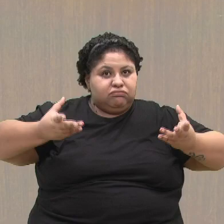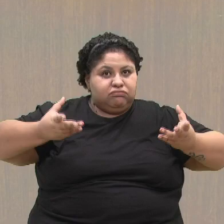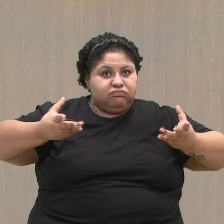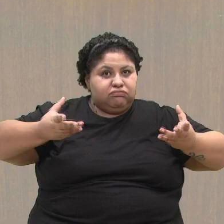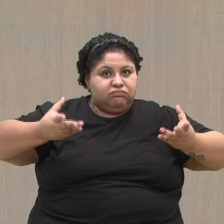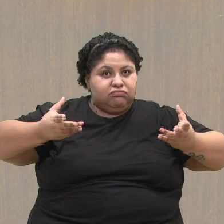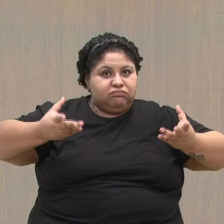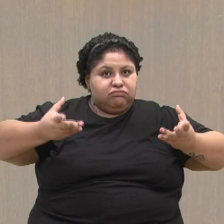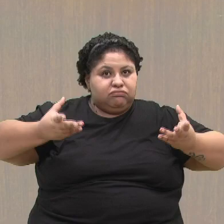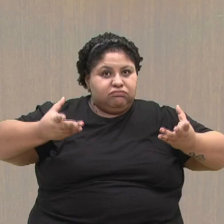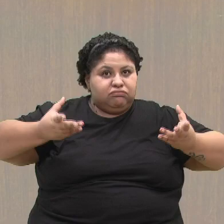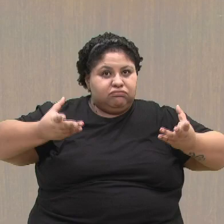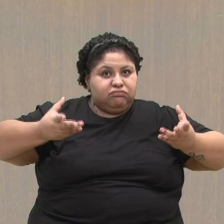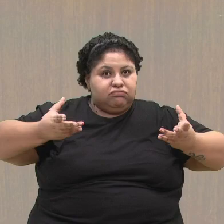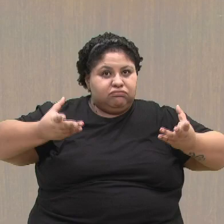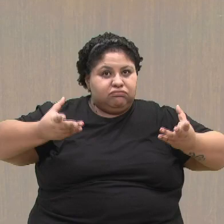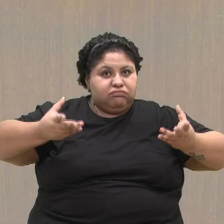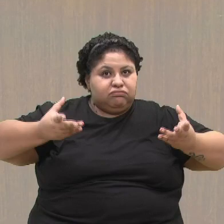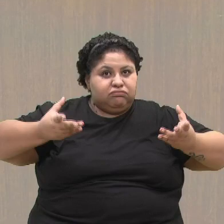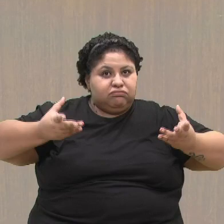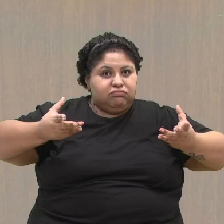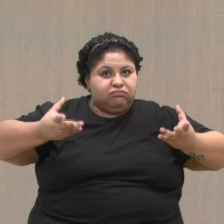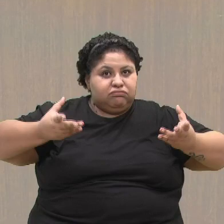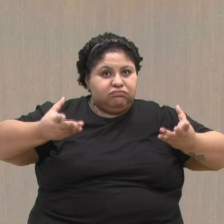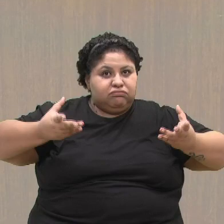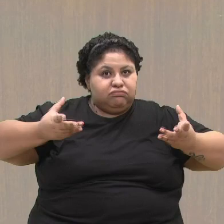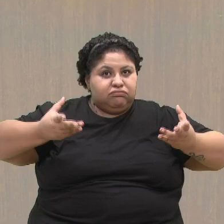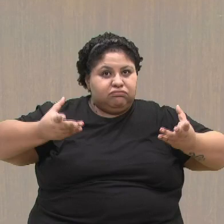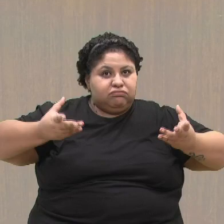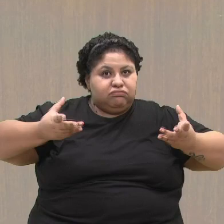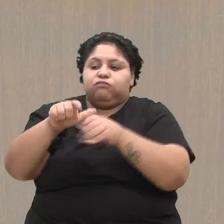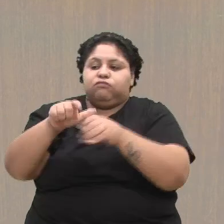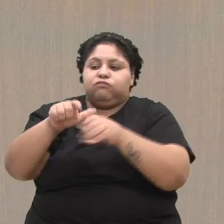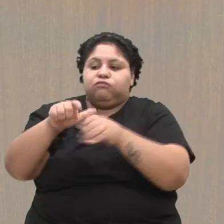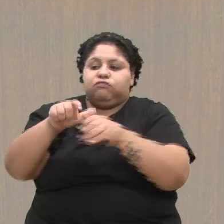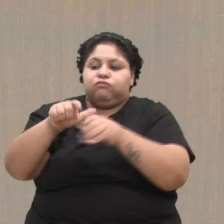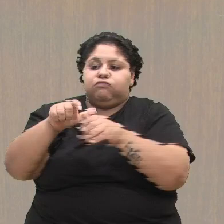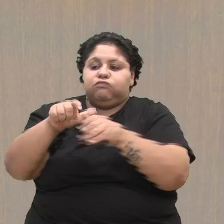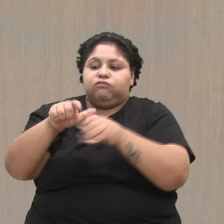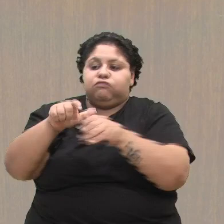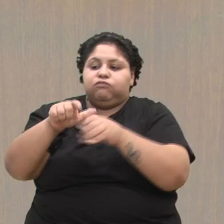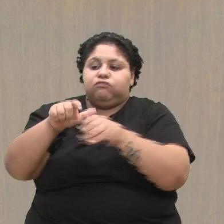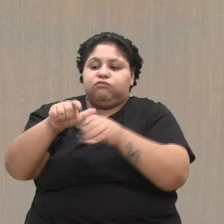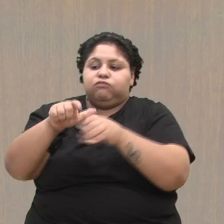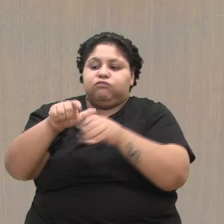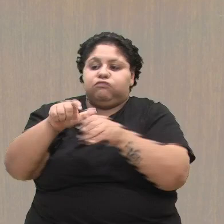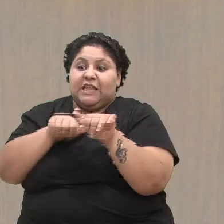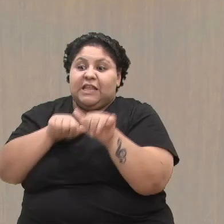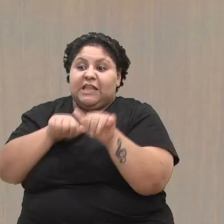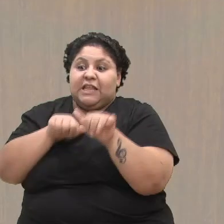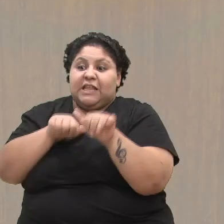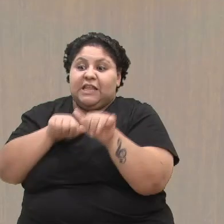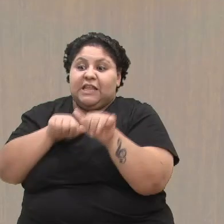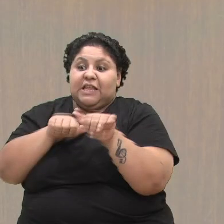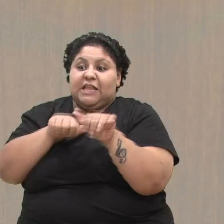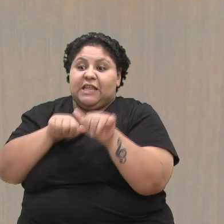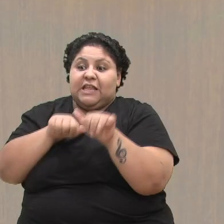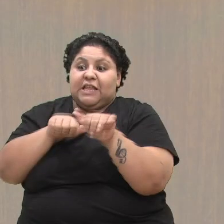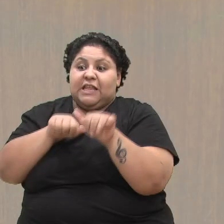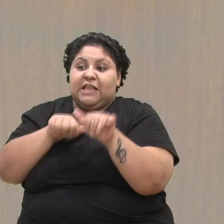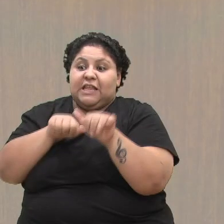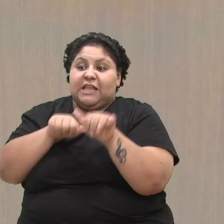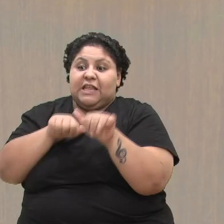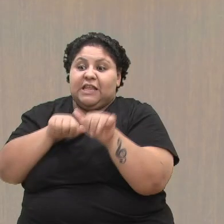fala a questão das merendeiras e das higienizadoras das escolas, que mudou muito a partir do momento que a